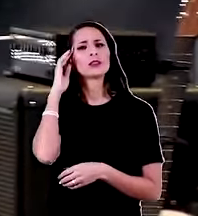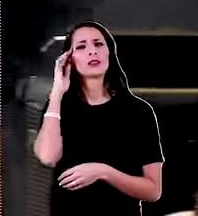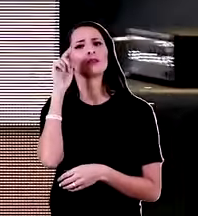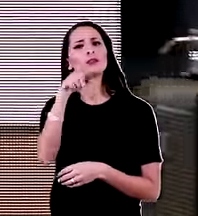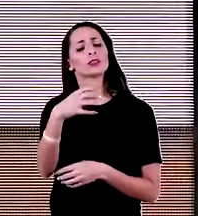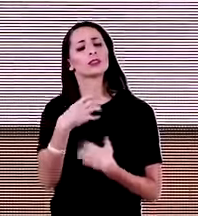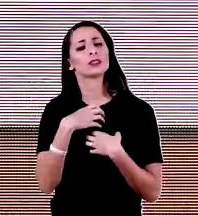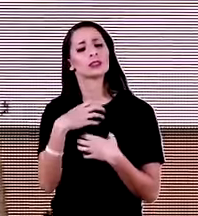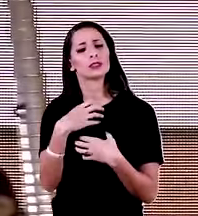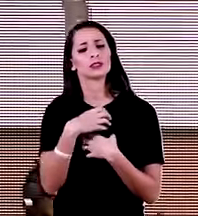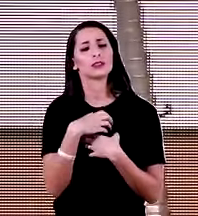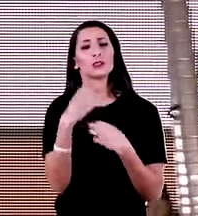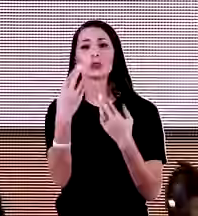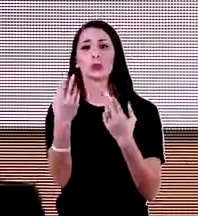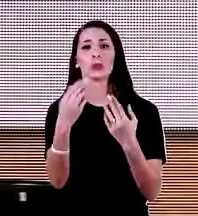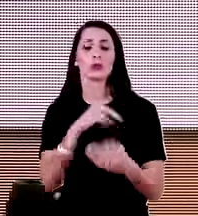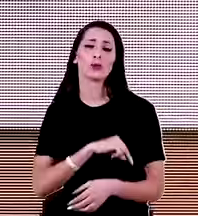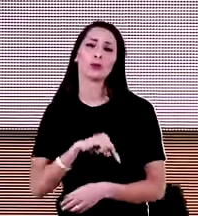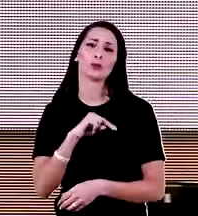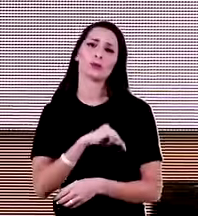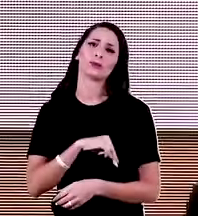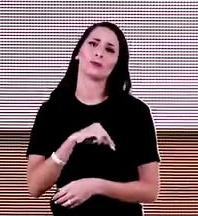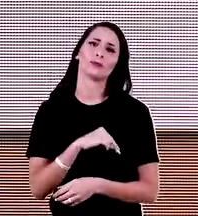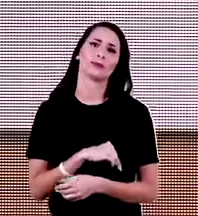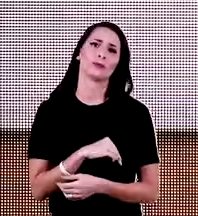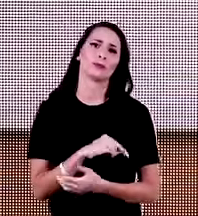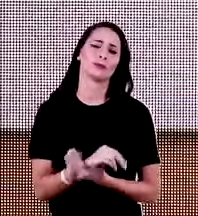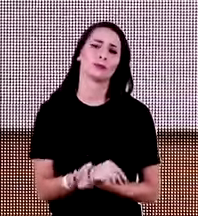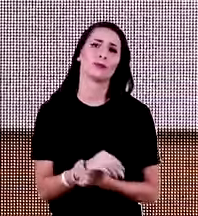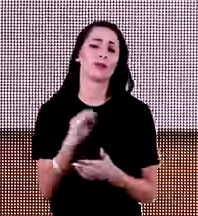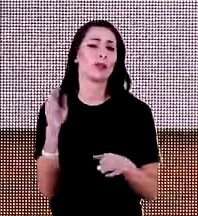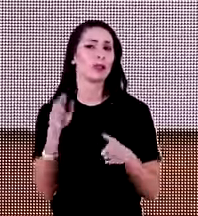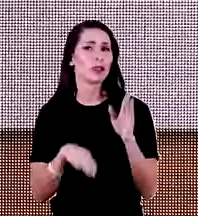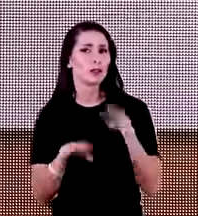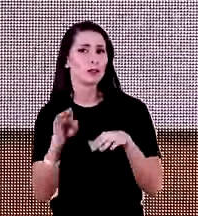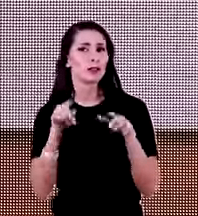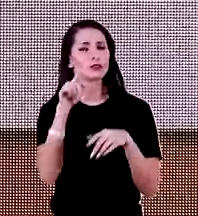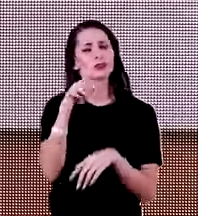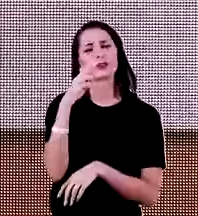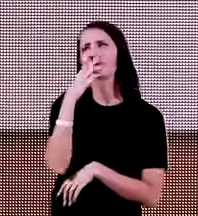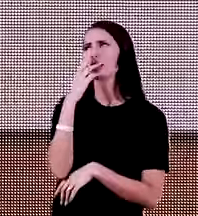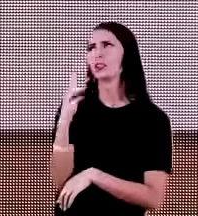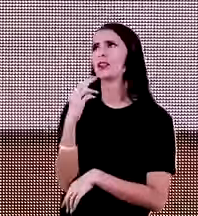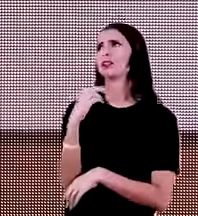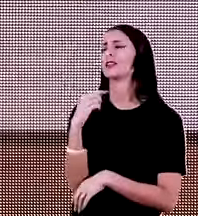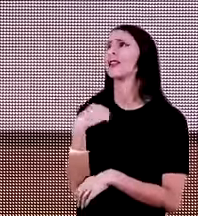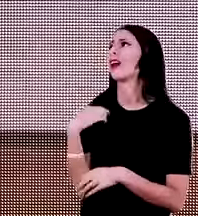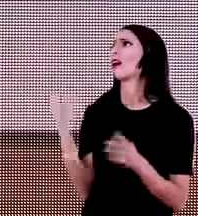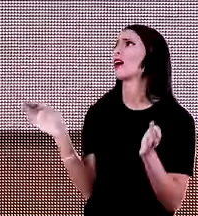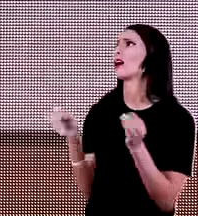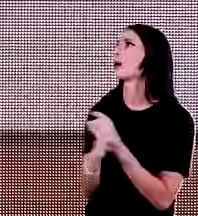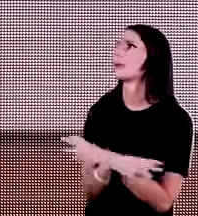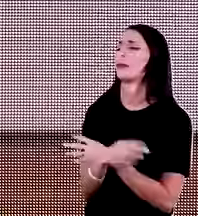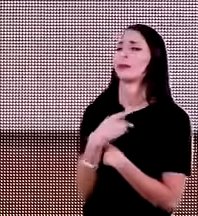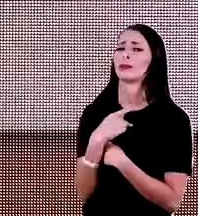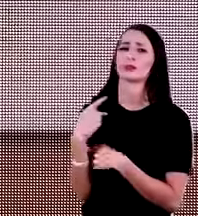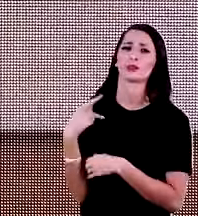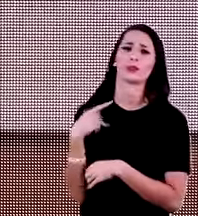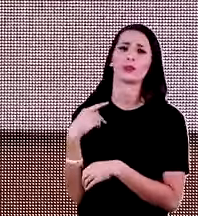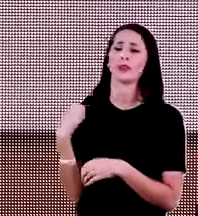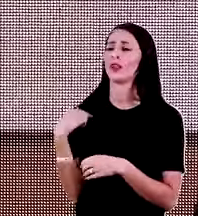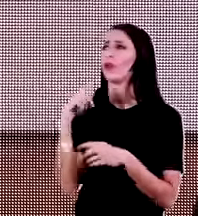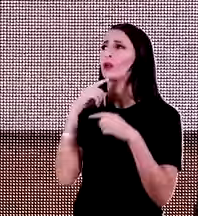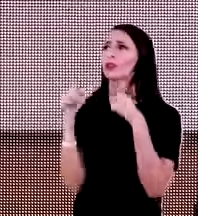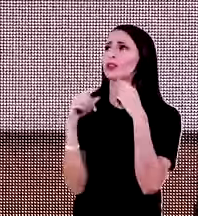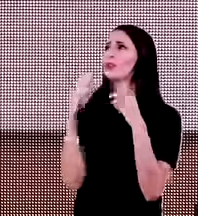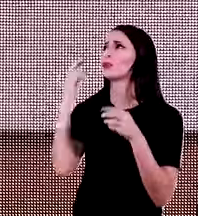sentindo como Noemi. Talvez você está achando assim, acabou para mim, pastora. Não consigo enxergar